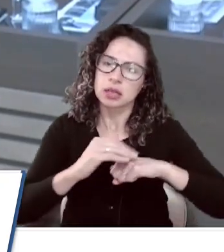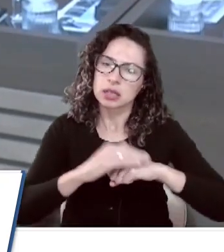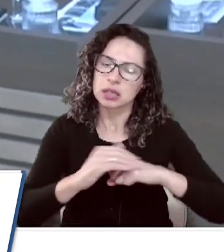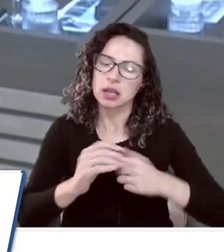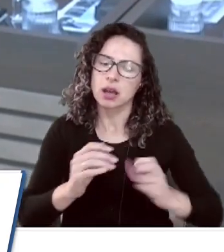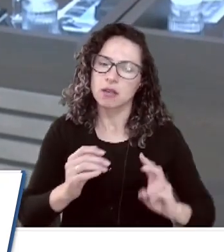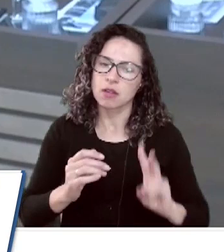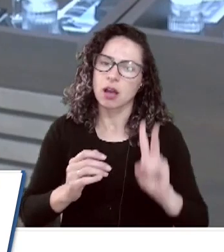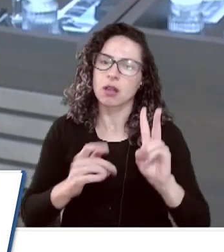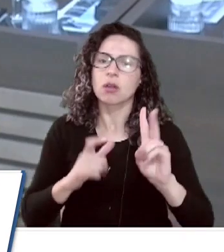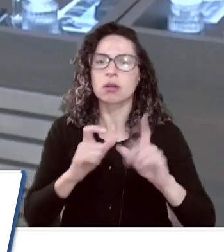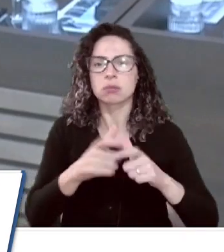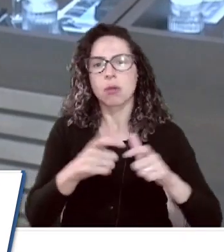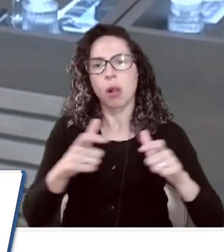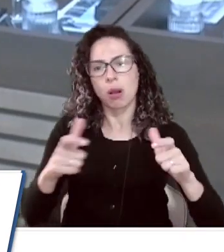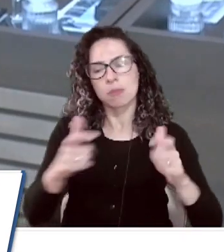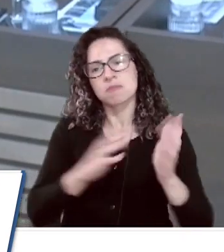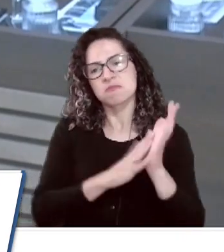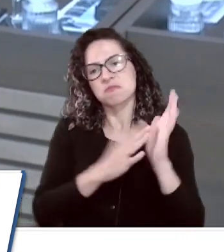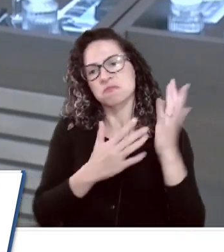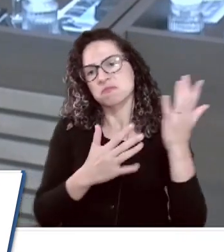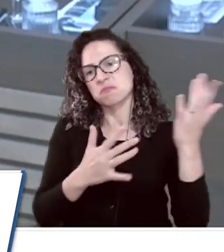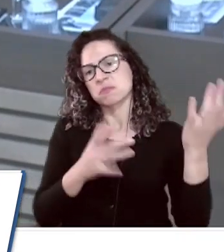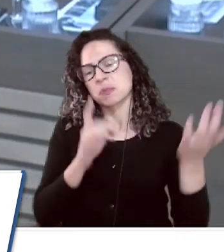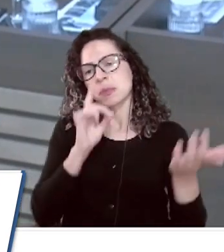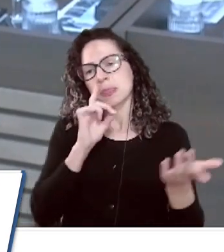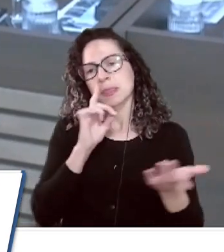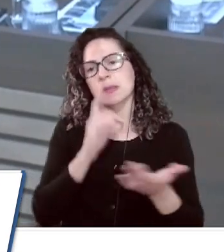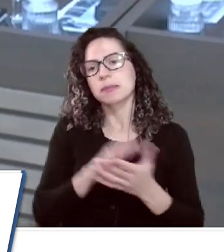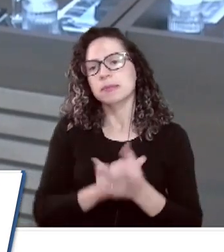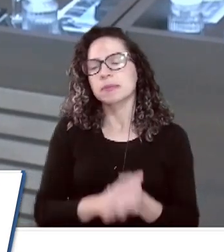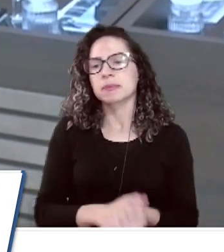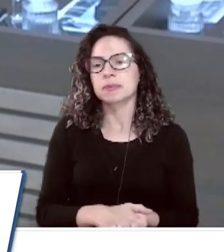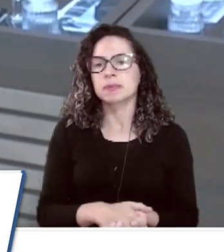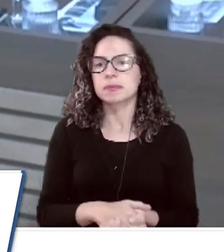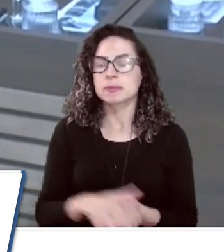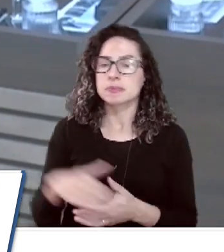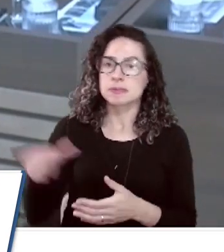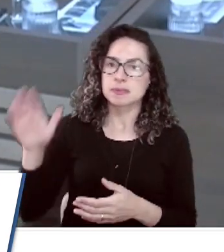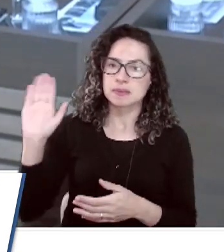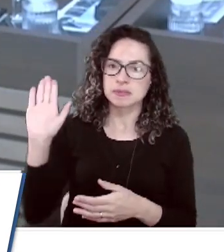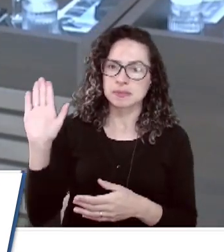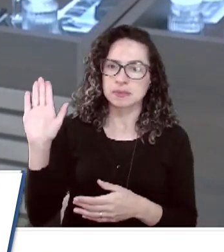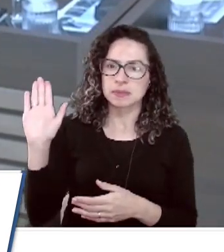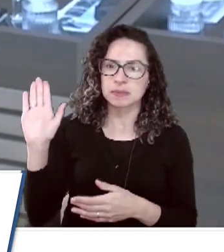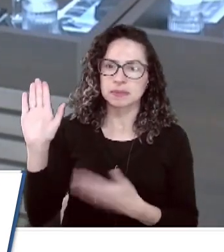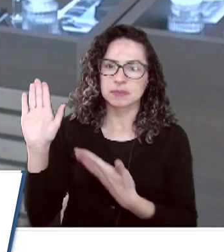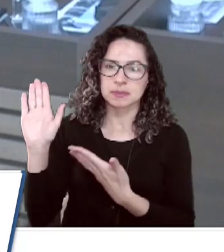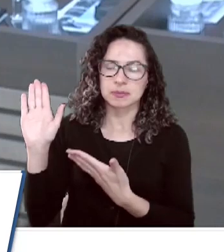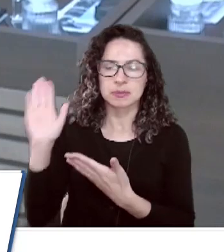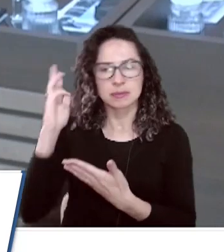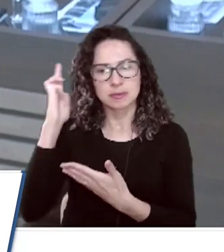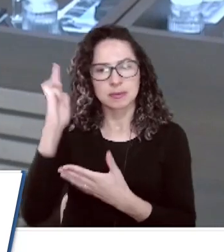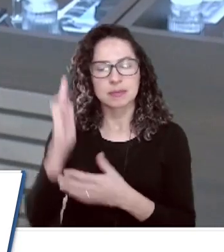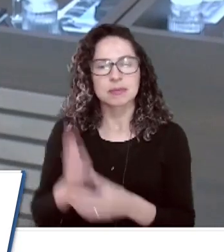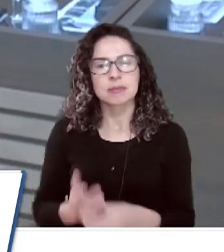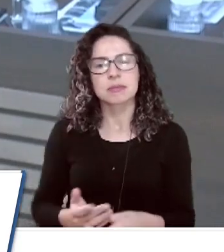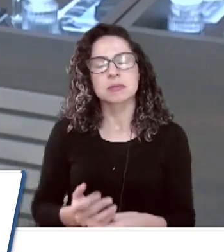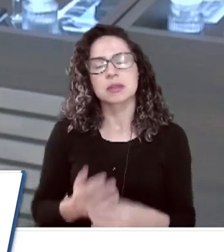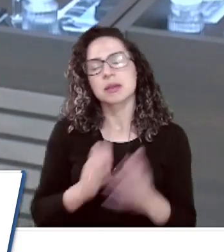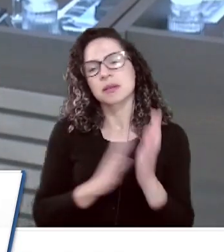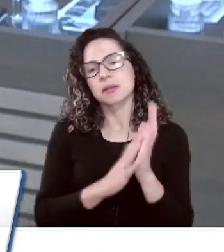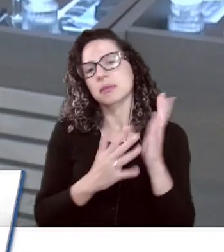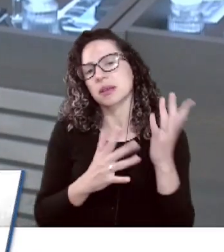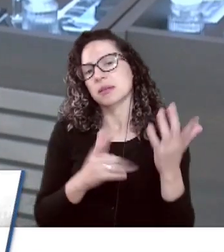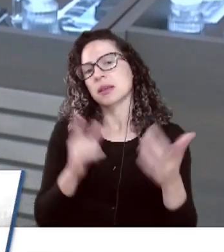está crescendo. Parabéns, seu excelência, pela sua fala. Boa parte, Daniel. Pois não, Daniel. Oh, parabéns, eu acho que o Oscar